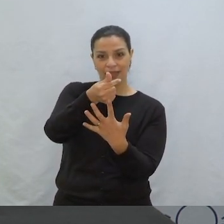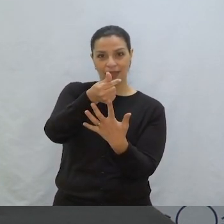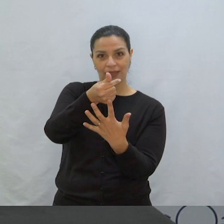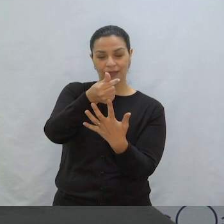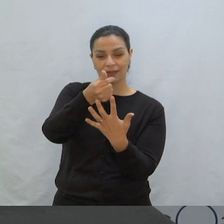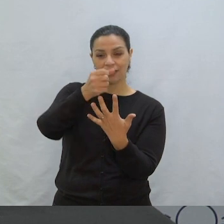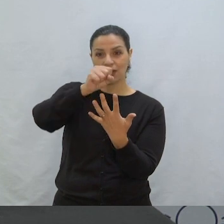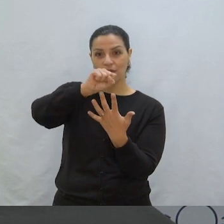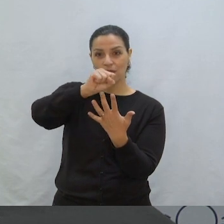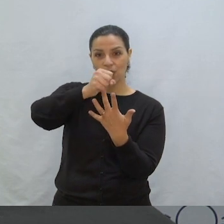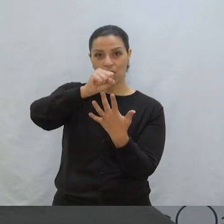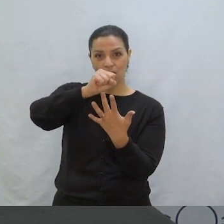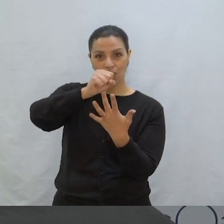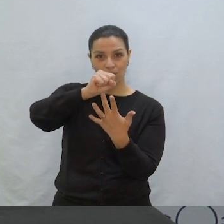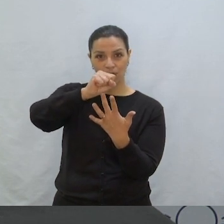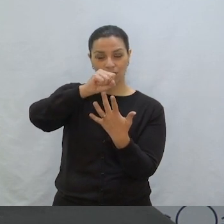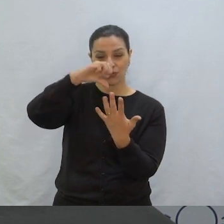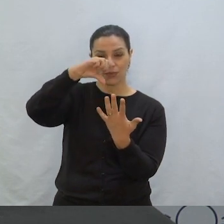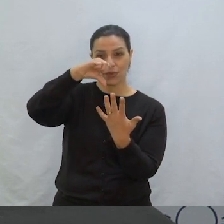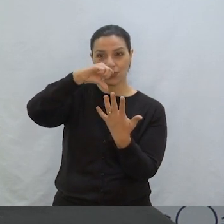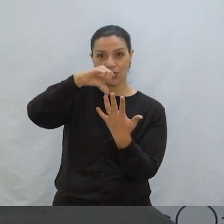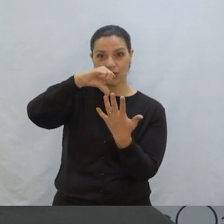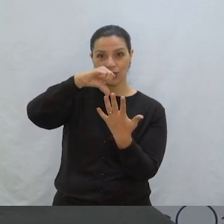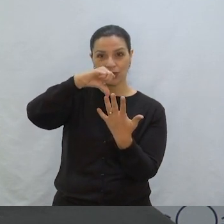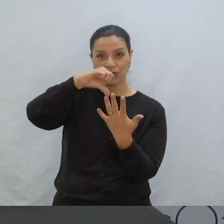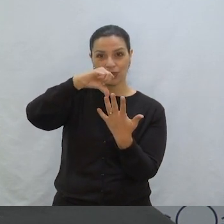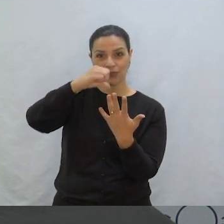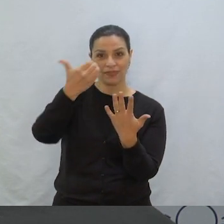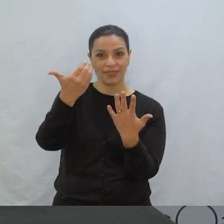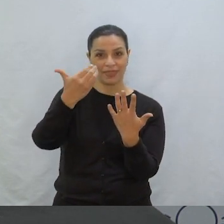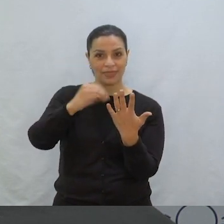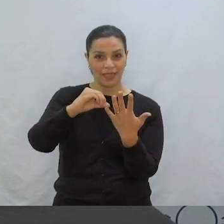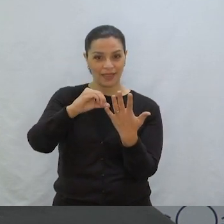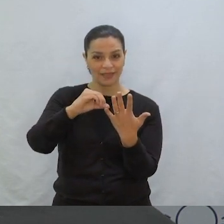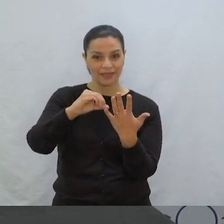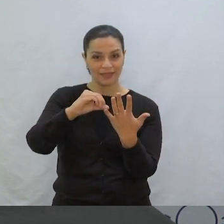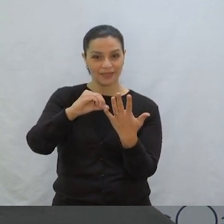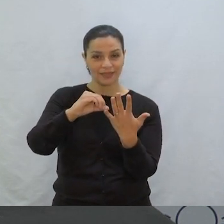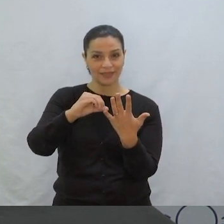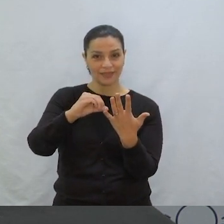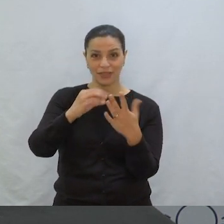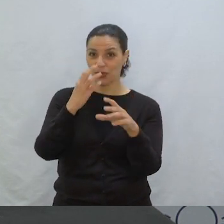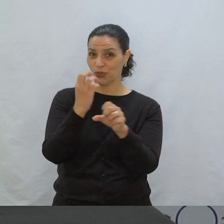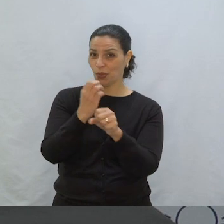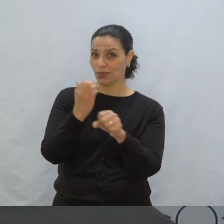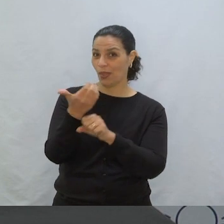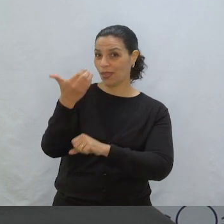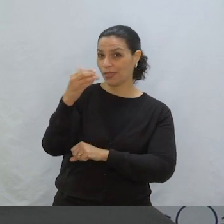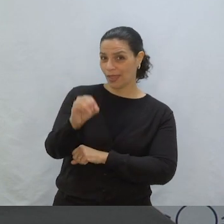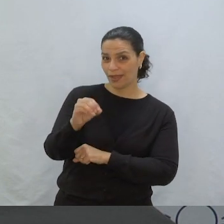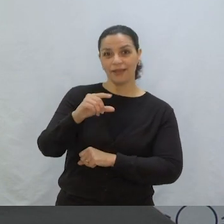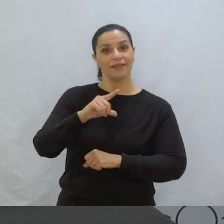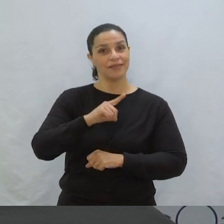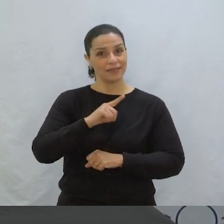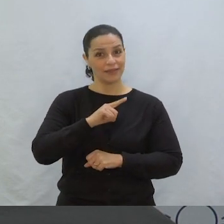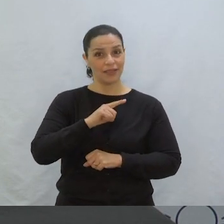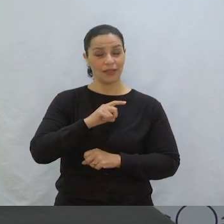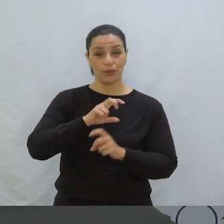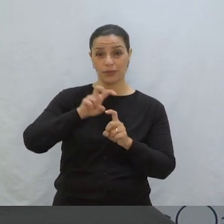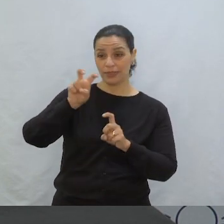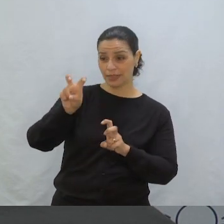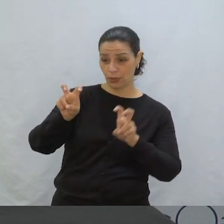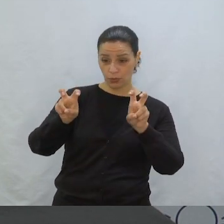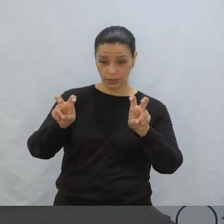6, 7, 8, 9, 10.